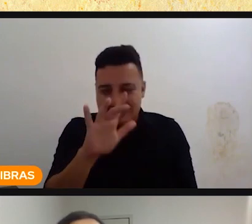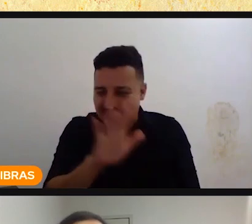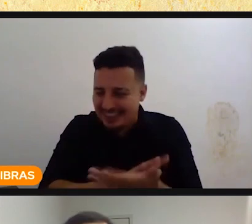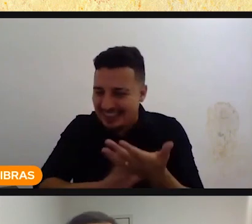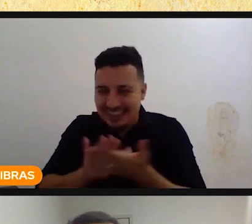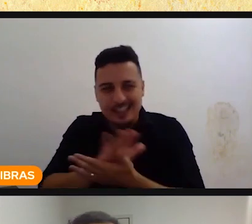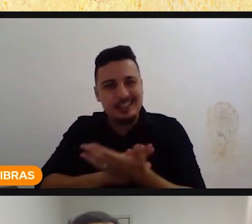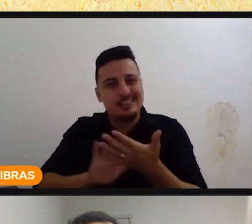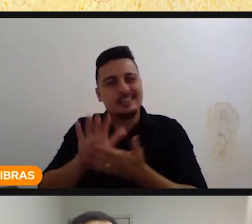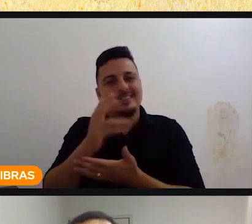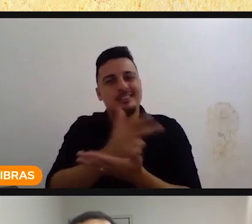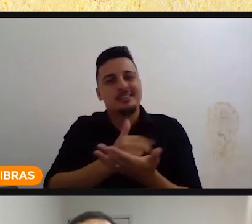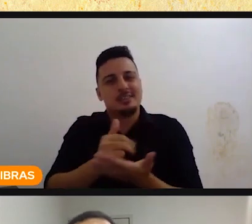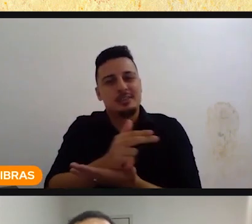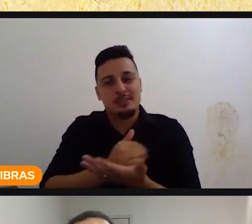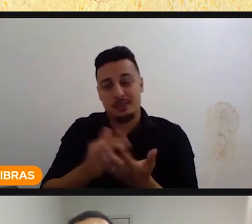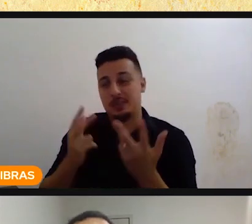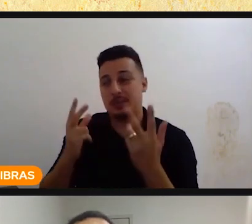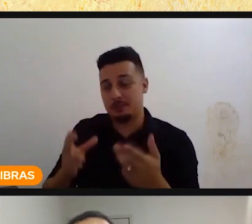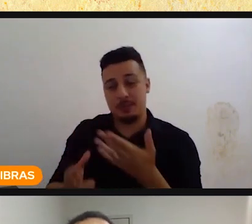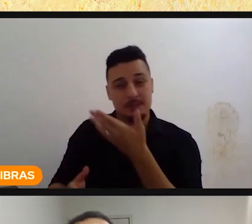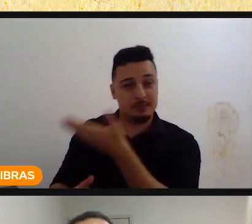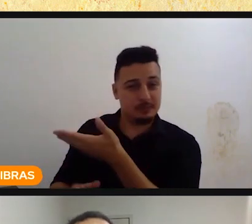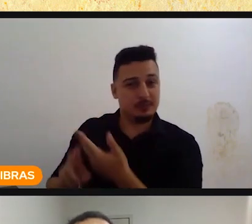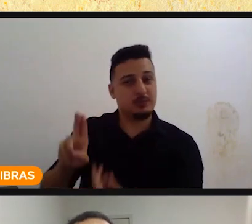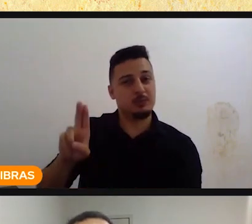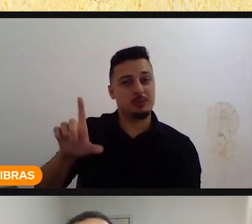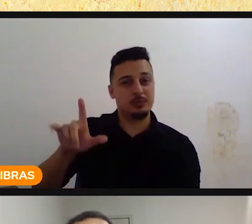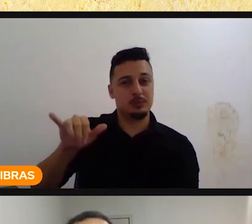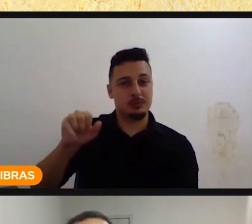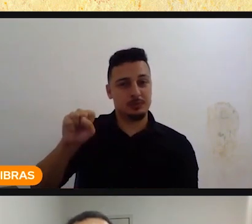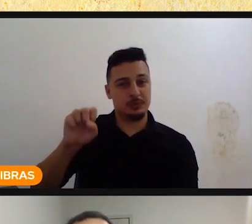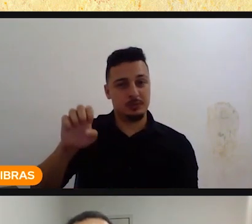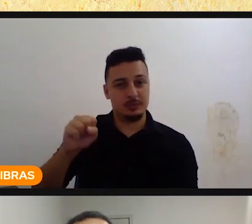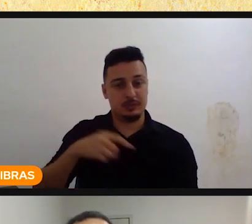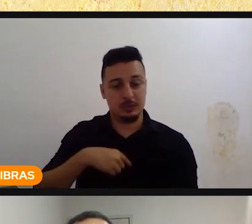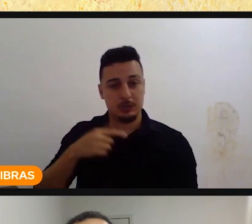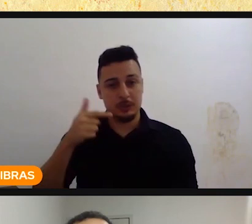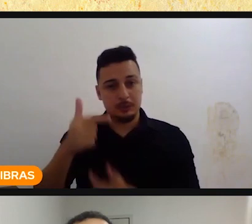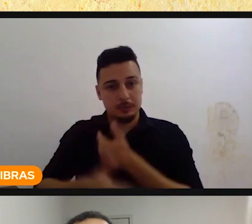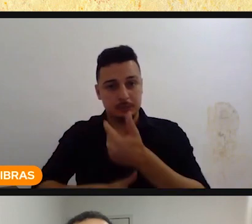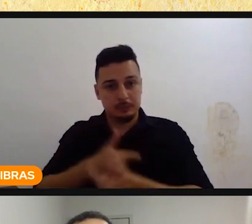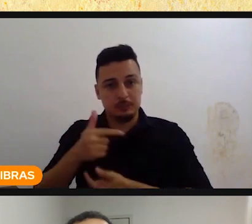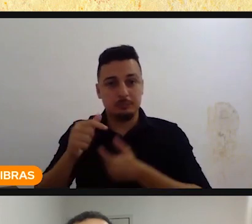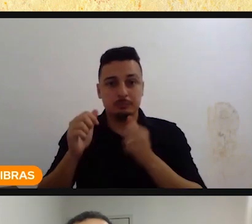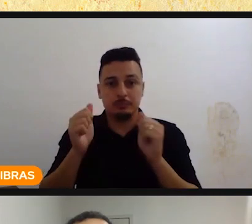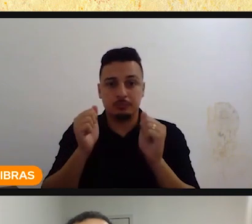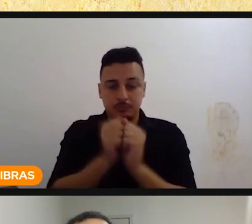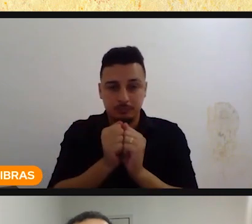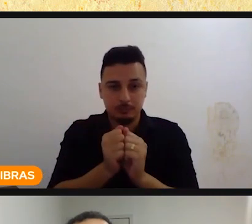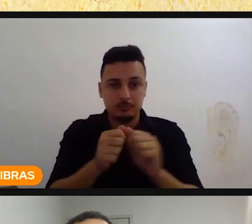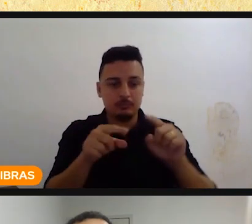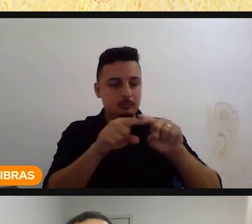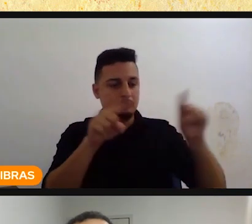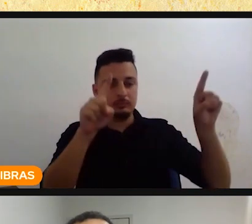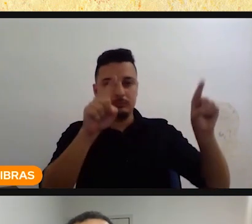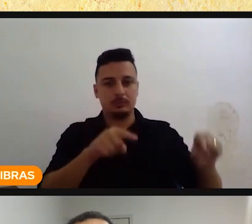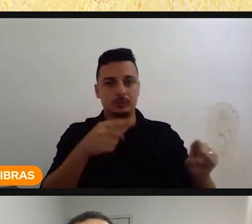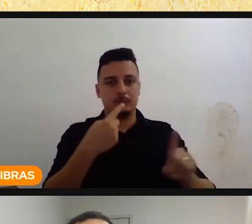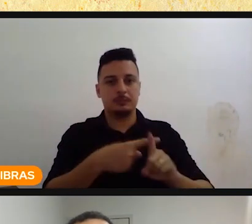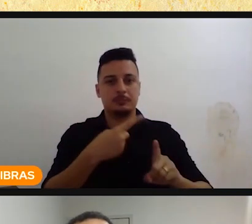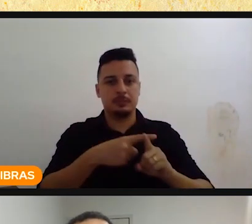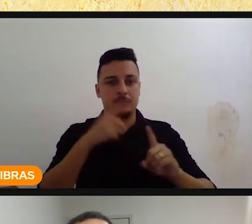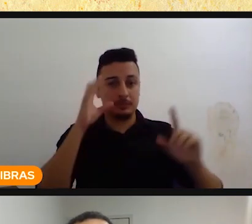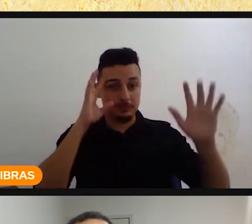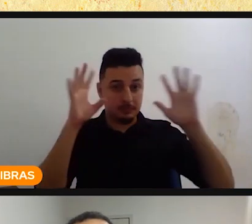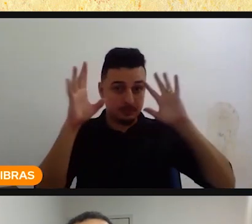nem Ulisses, mas sou produtora e sou essa peça-chave do projeto, que é ajudar a pensar o